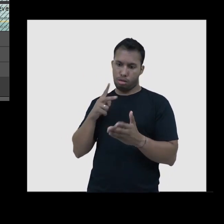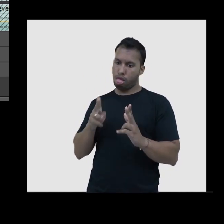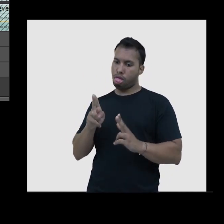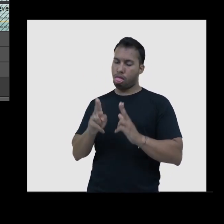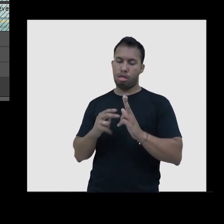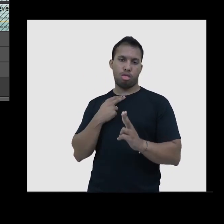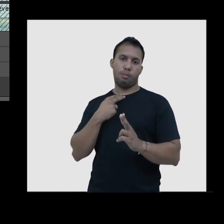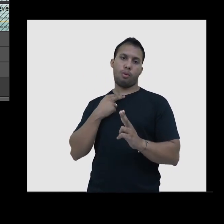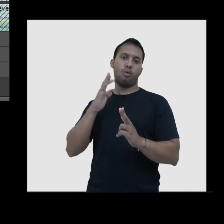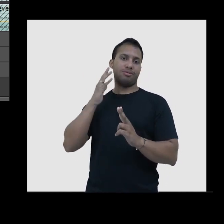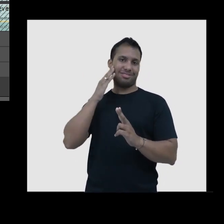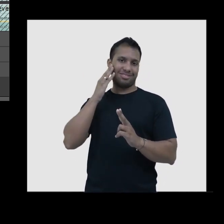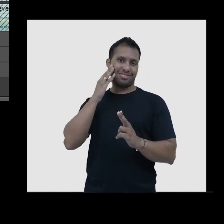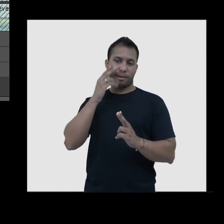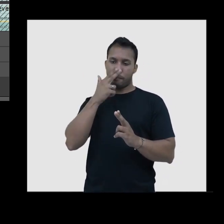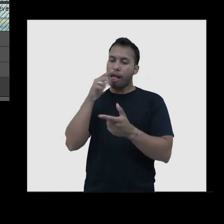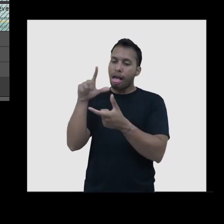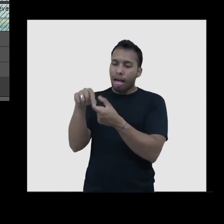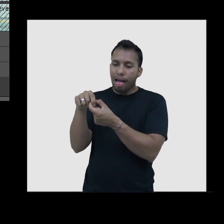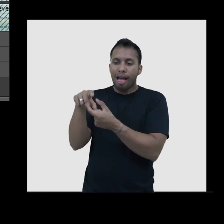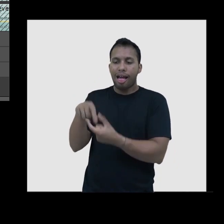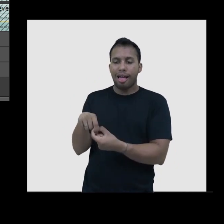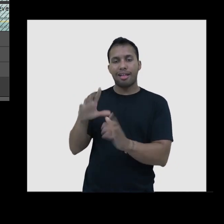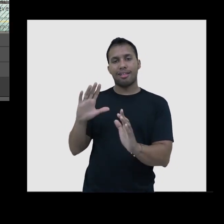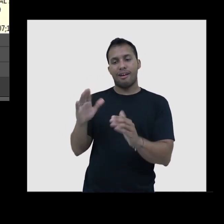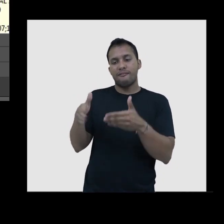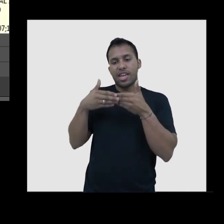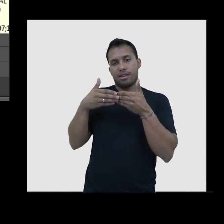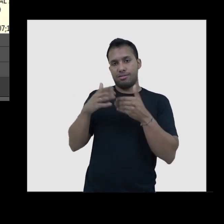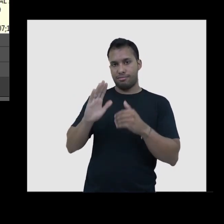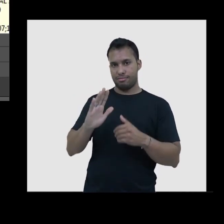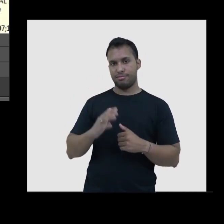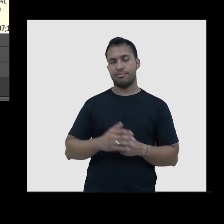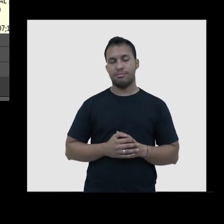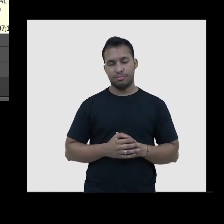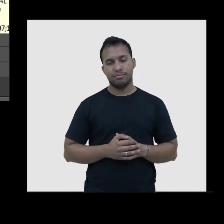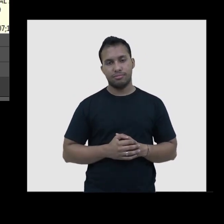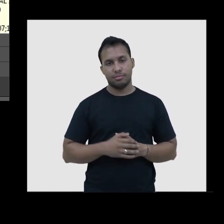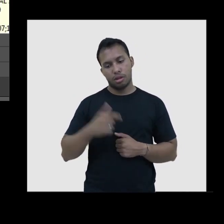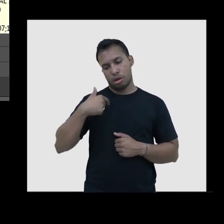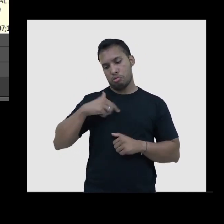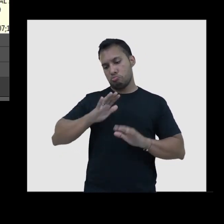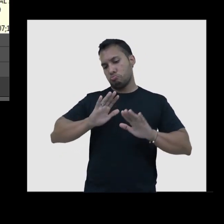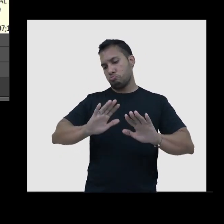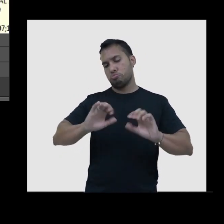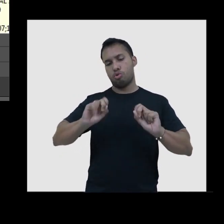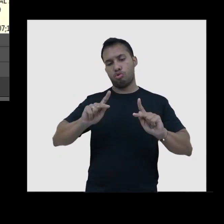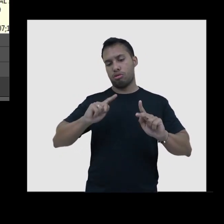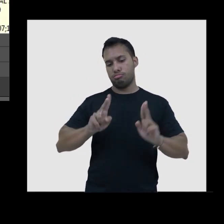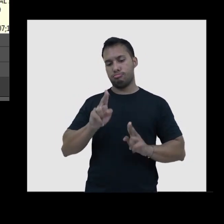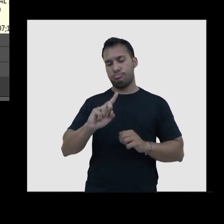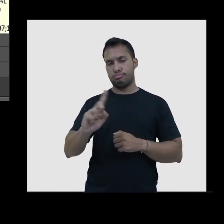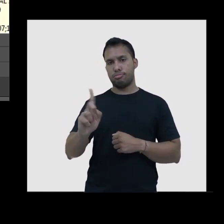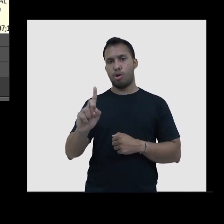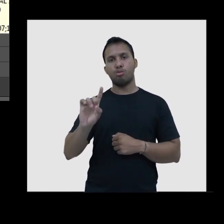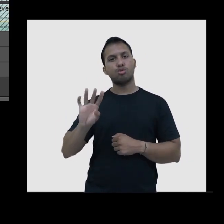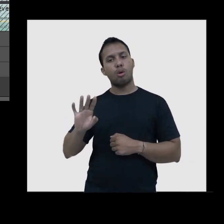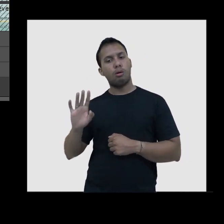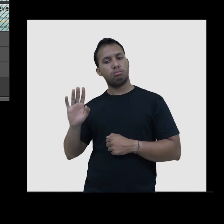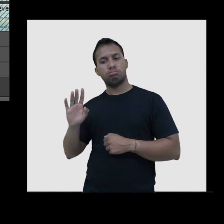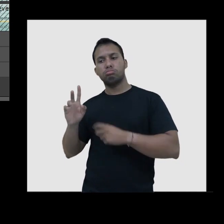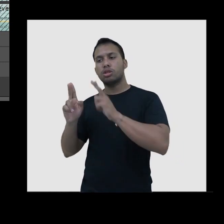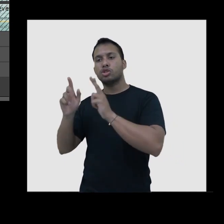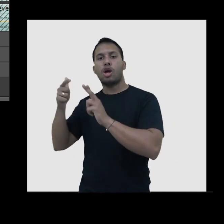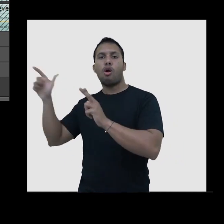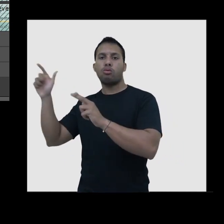nela enquanto está com esse cadeadinho aqui. Ou seja, é uma camada que eu já não vou mexer, né? Tá aí só separada para minha edição.